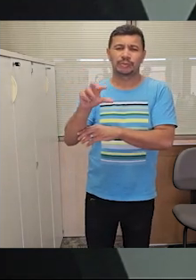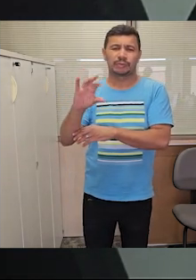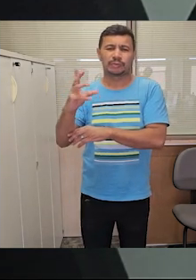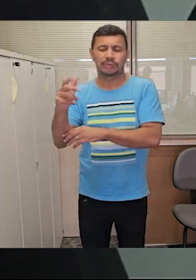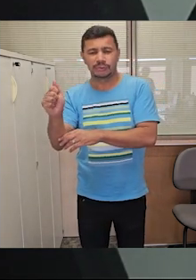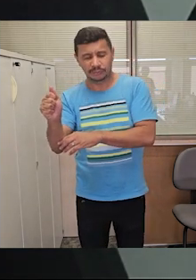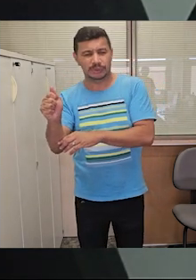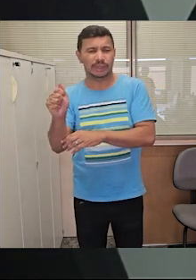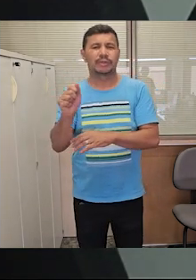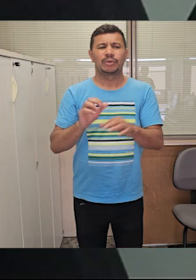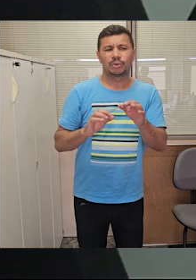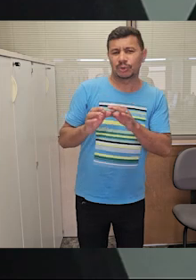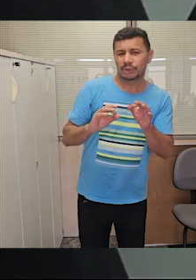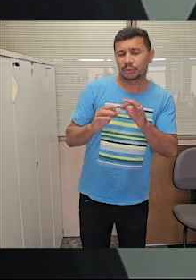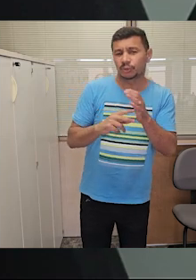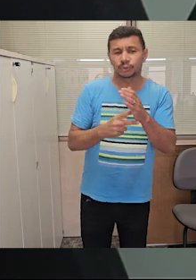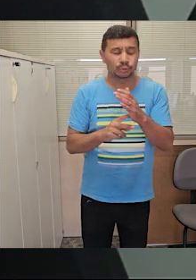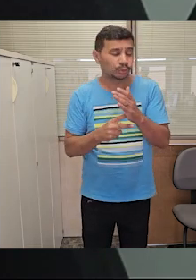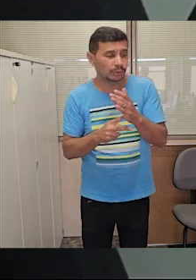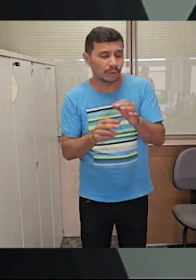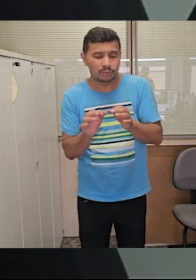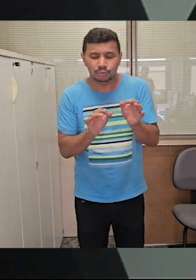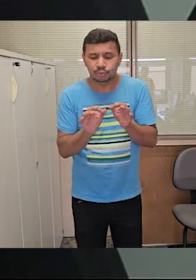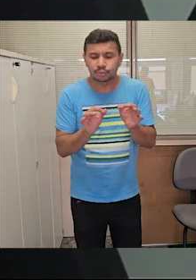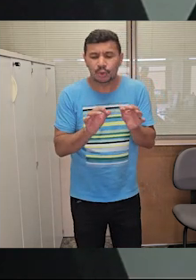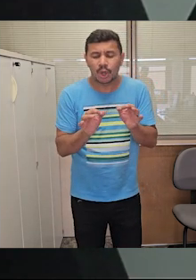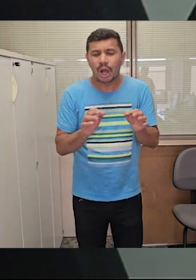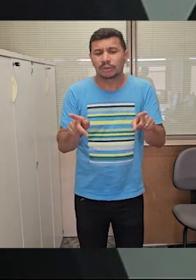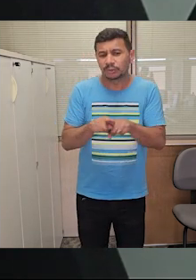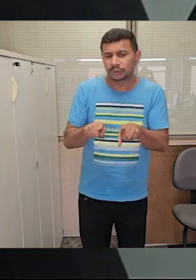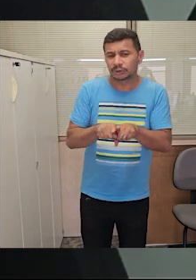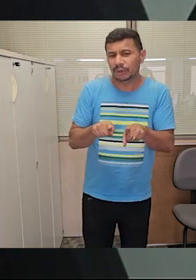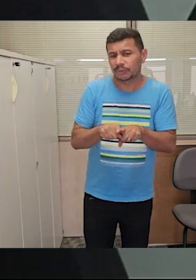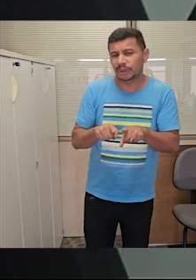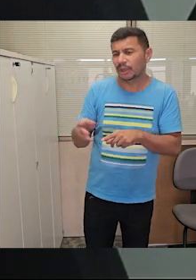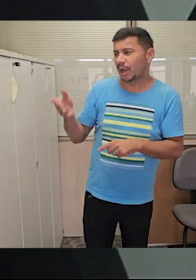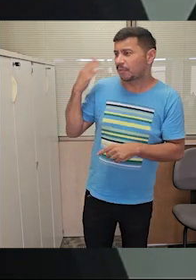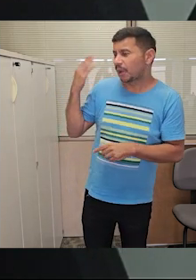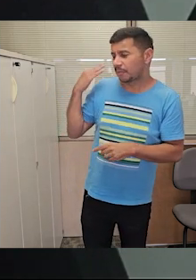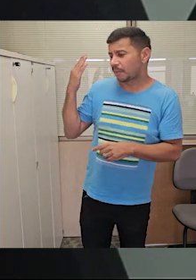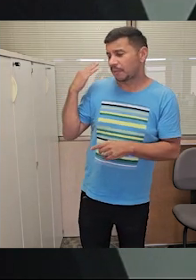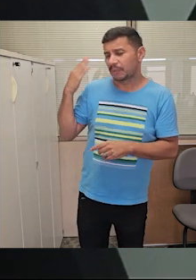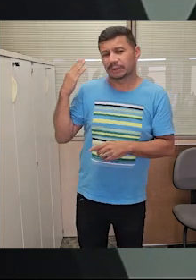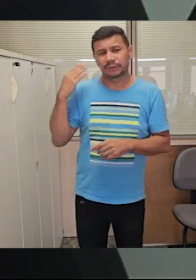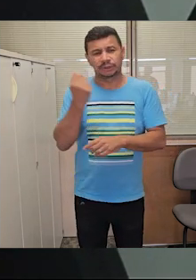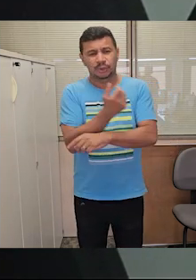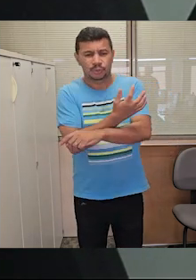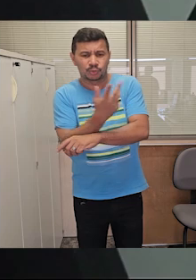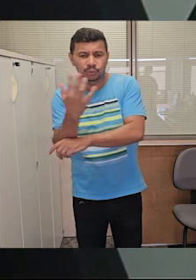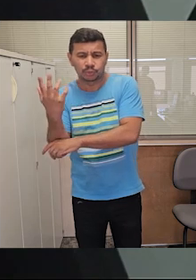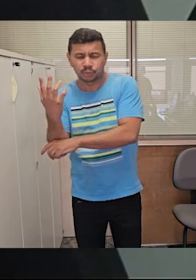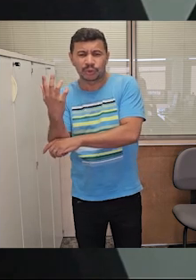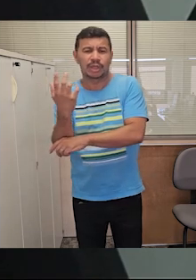também entre as oposições sindicais. O principal orador, de certa forma, na Praça da